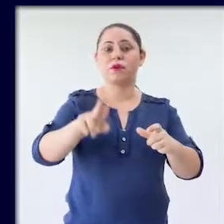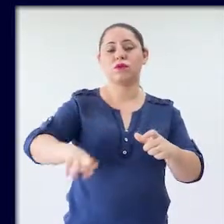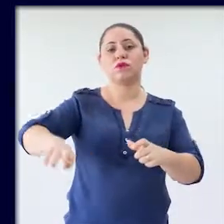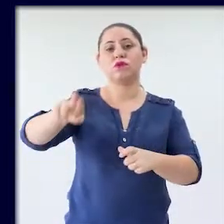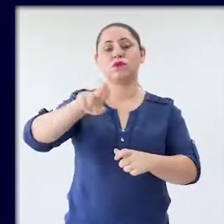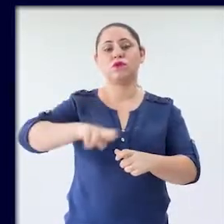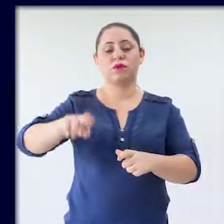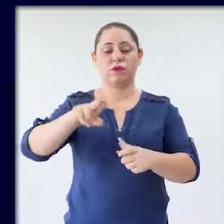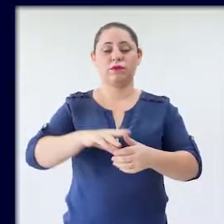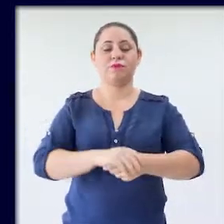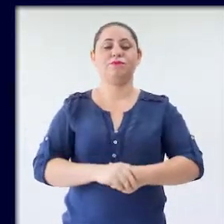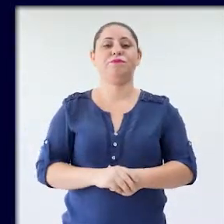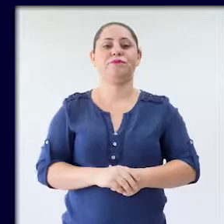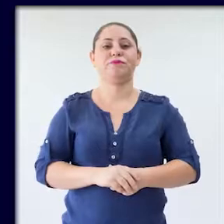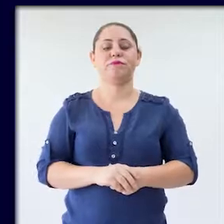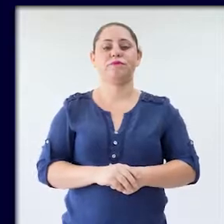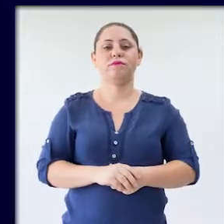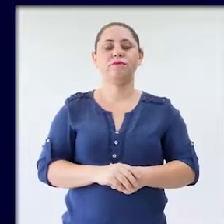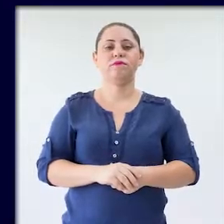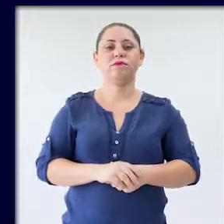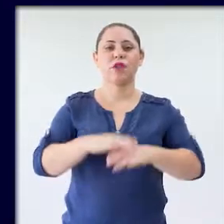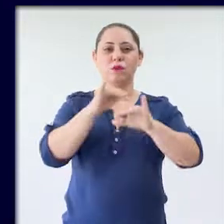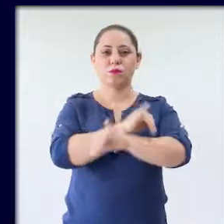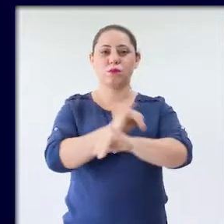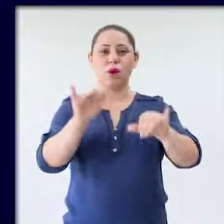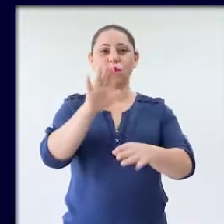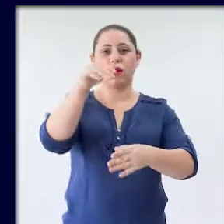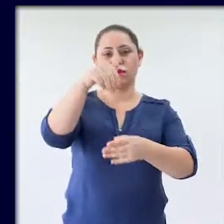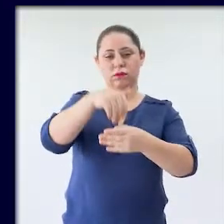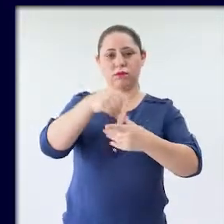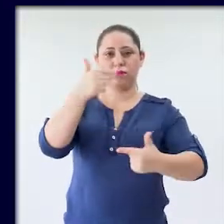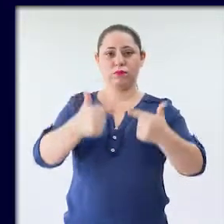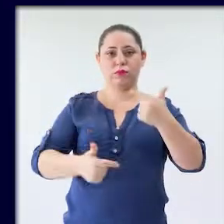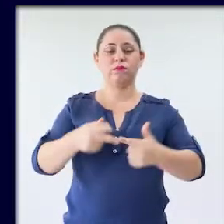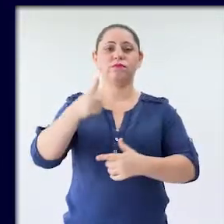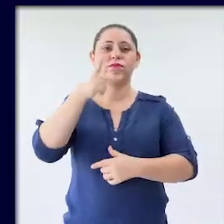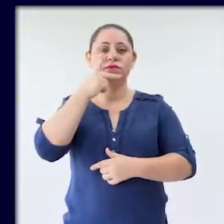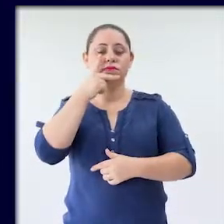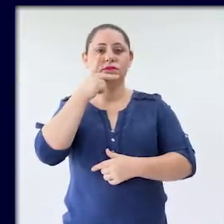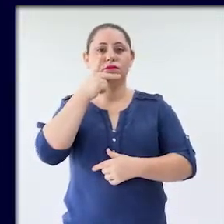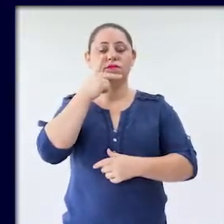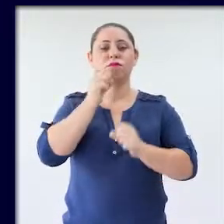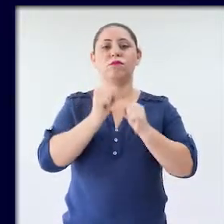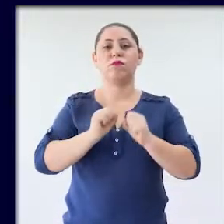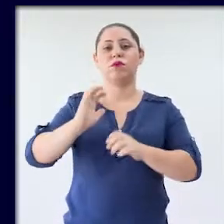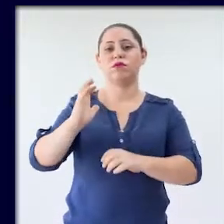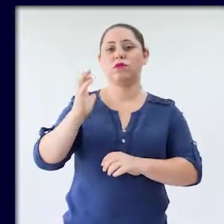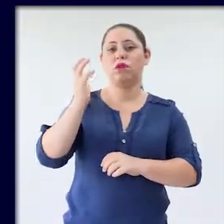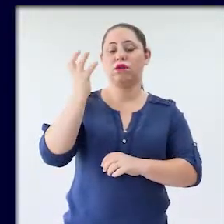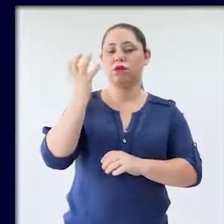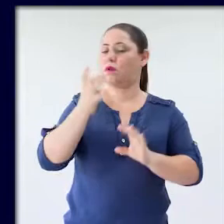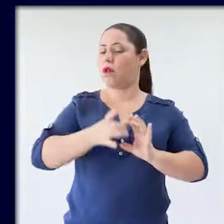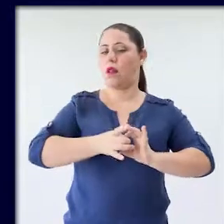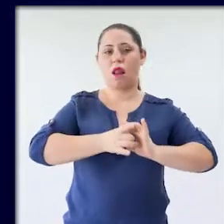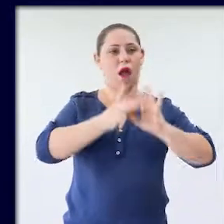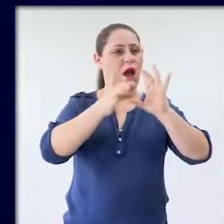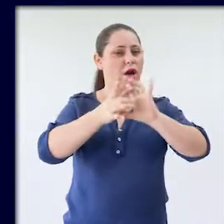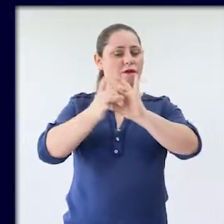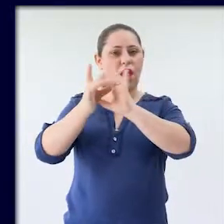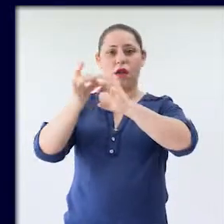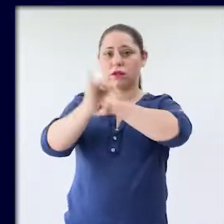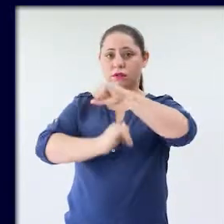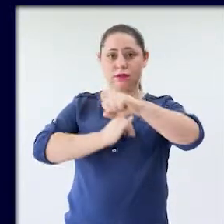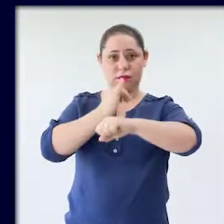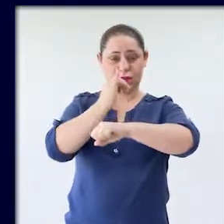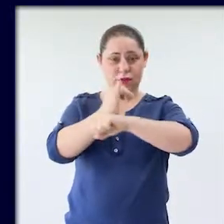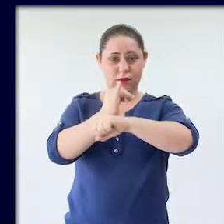pelos candidatos. A propaganda política e partidária, ela pode acontecer livremente na